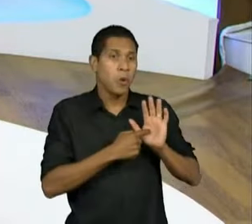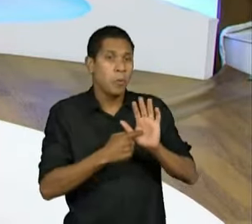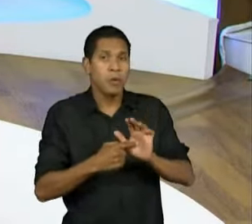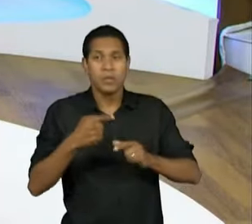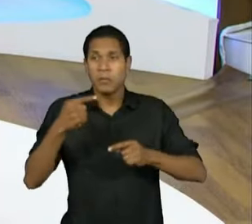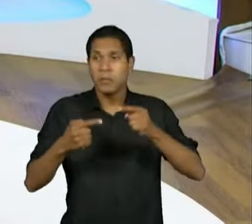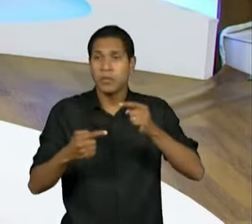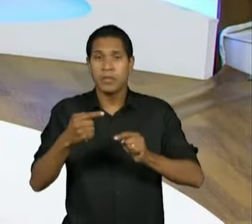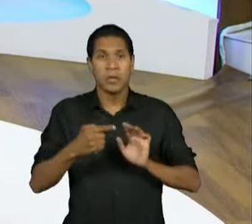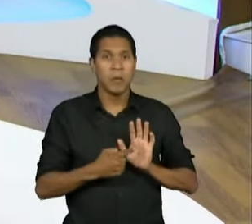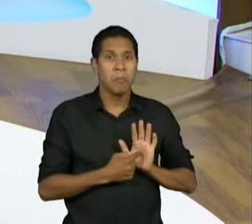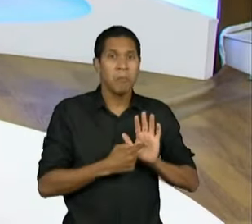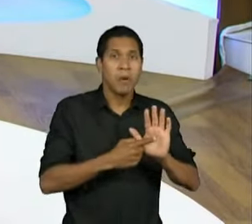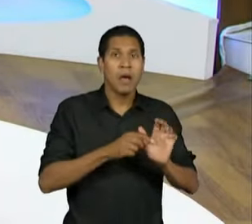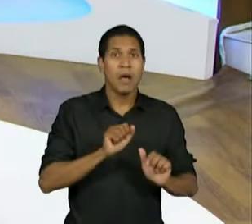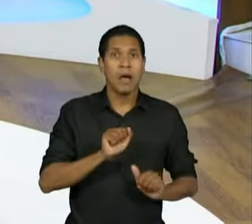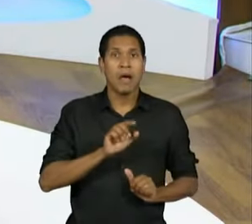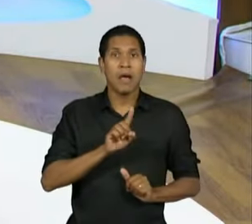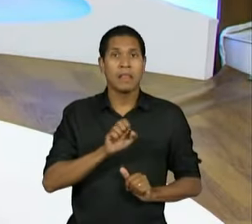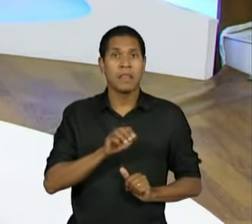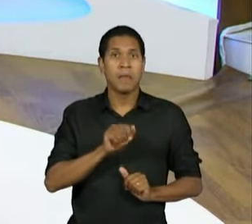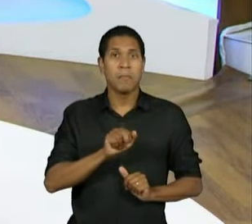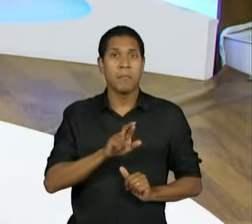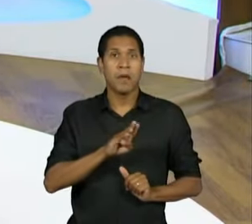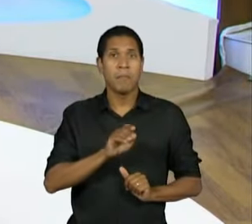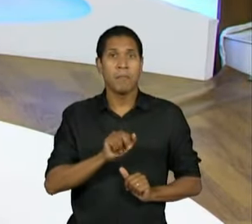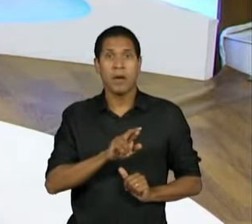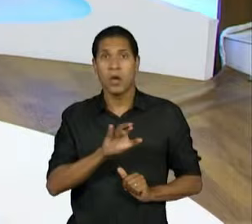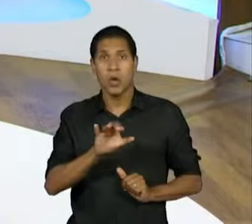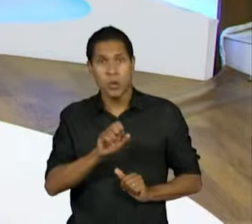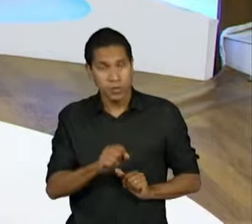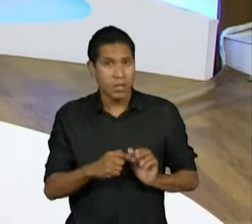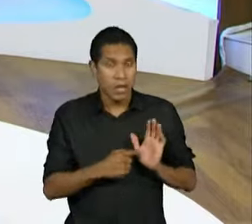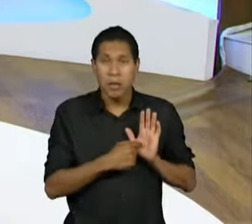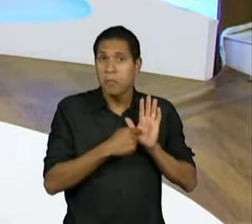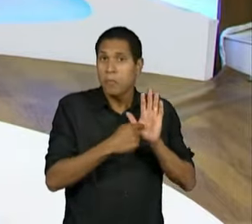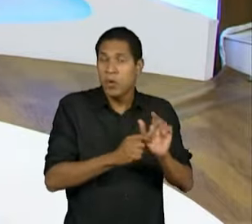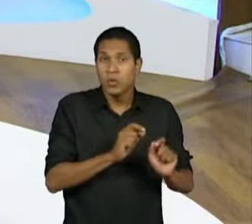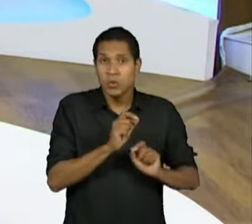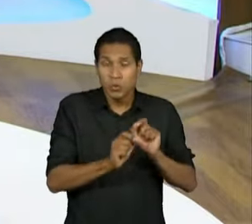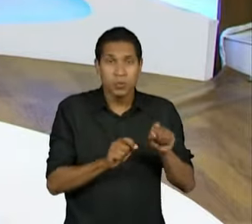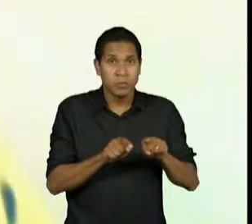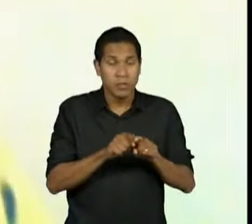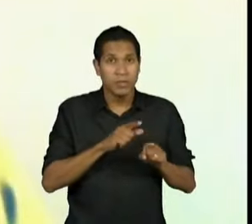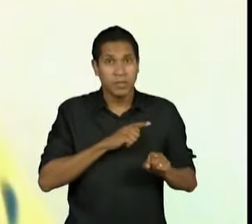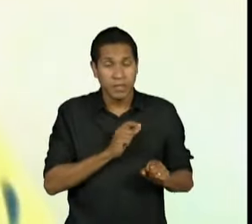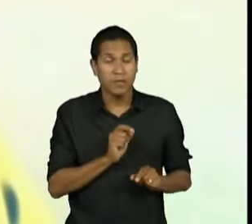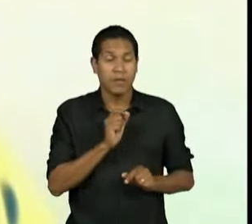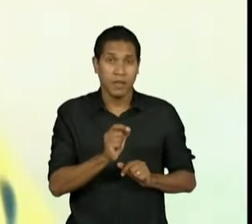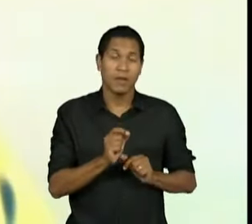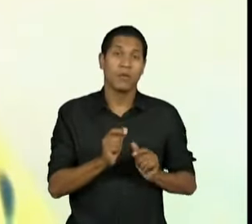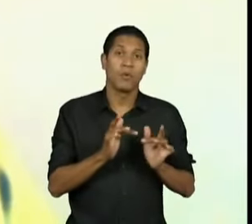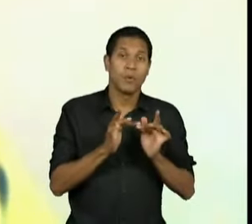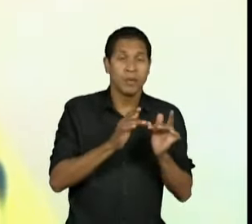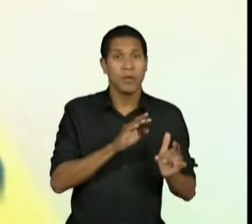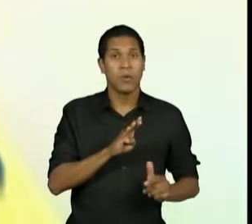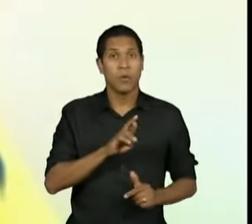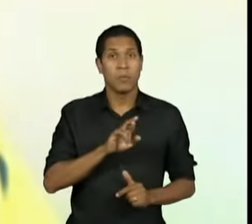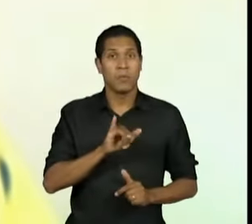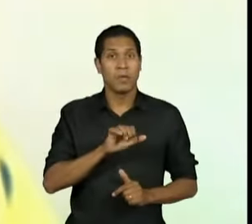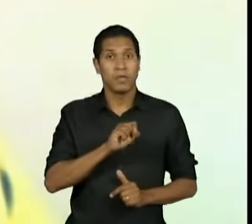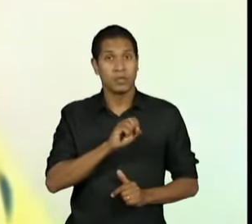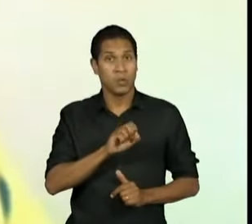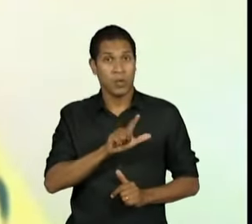de Ademar de Barros, Carolina relata o encontro dela com Brizola, que é interessantíssimo. Então,